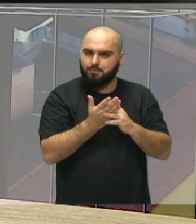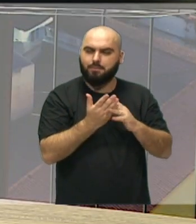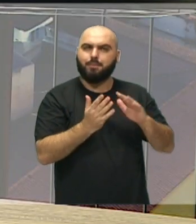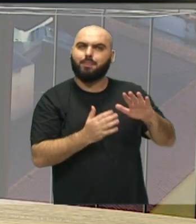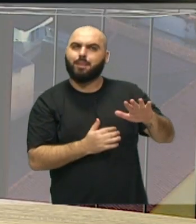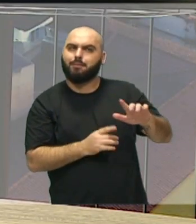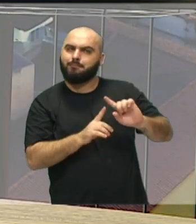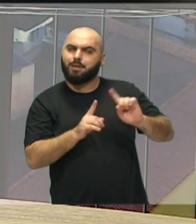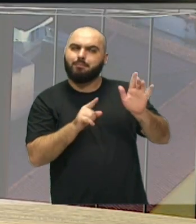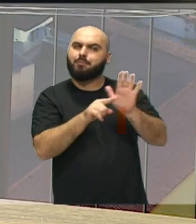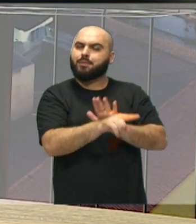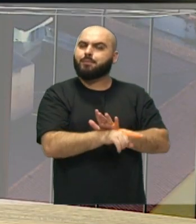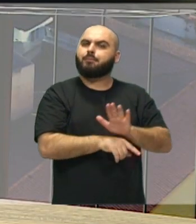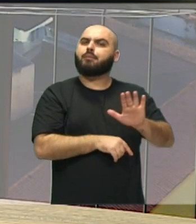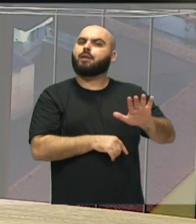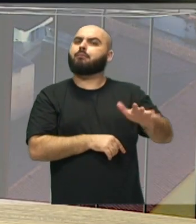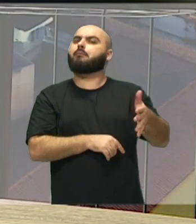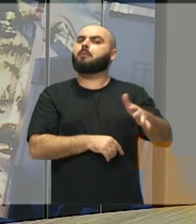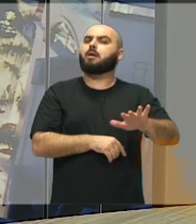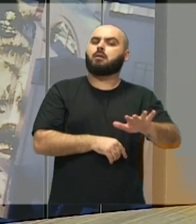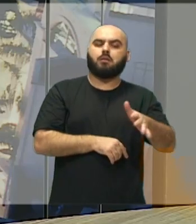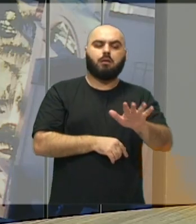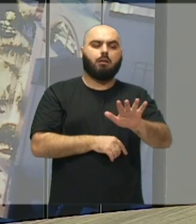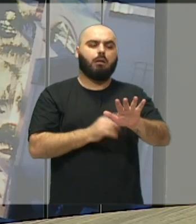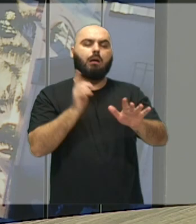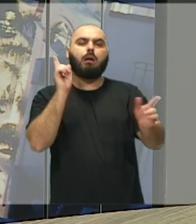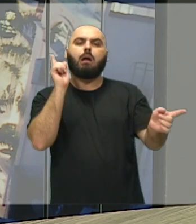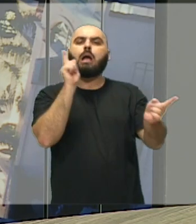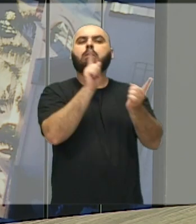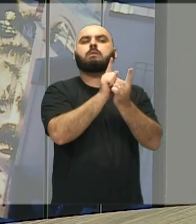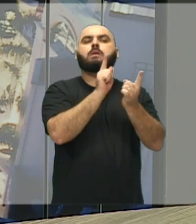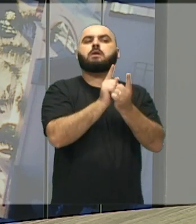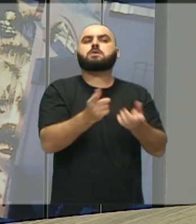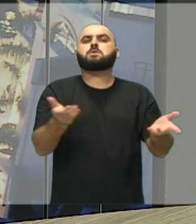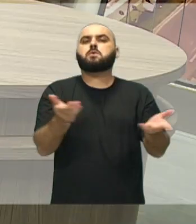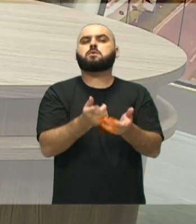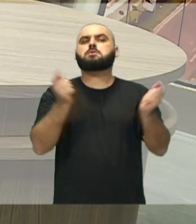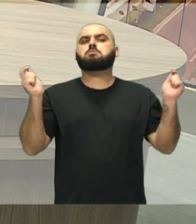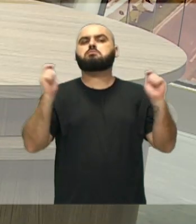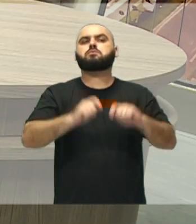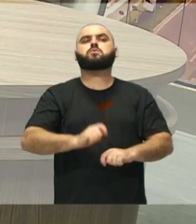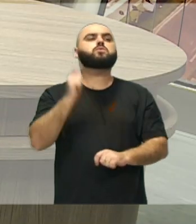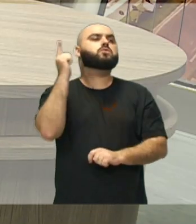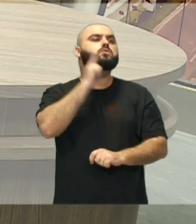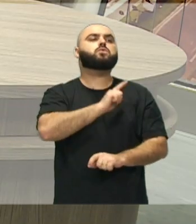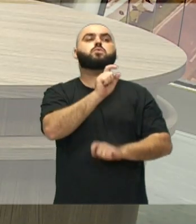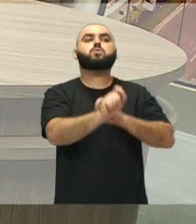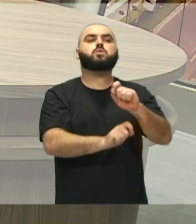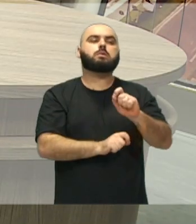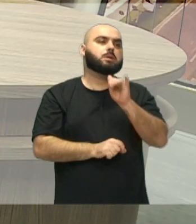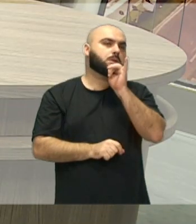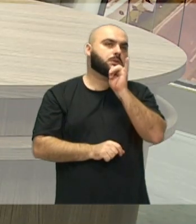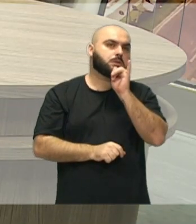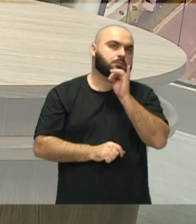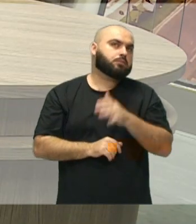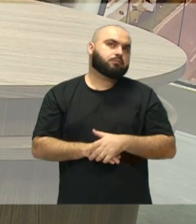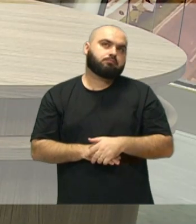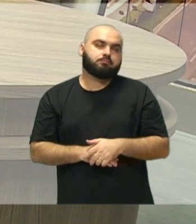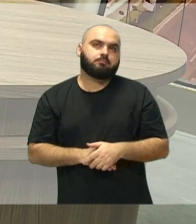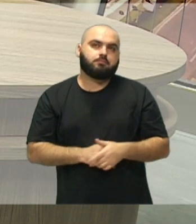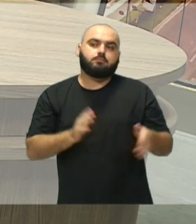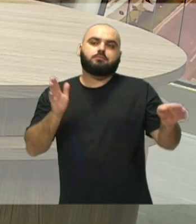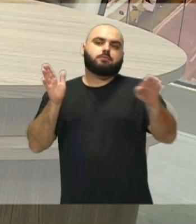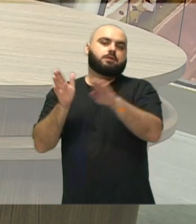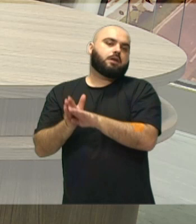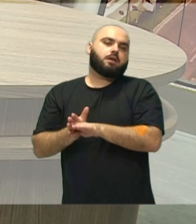qual a capacidade de atendimento que vocês têm hoje? Assim, por exemplo, nós podemos receber, ou nós